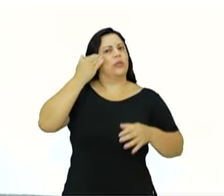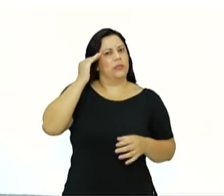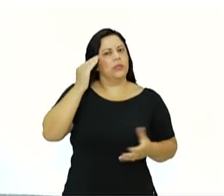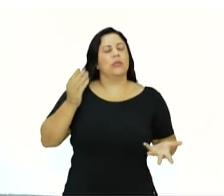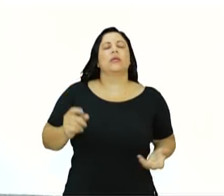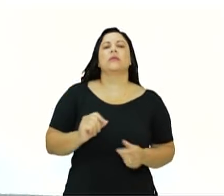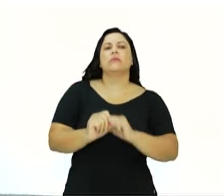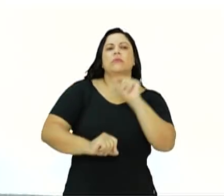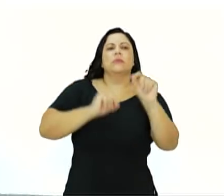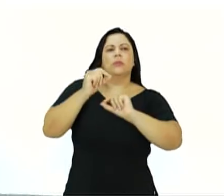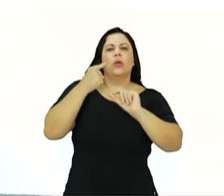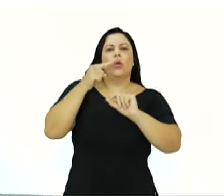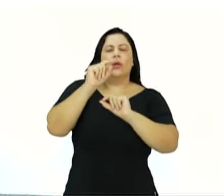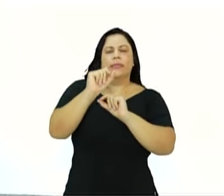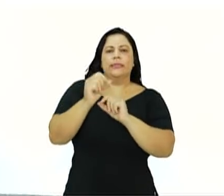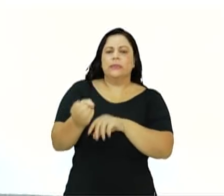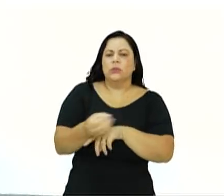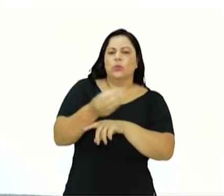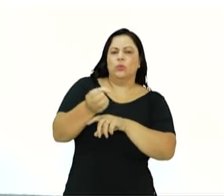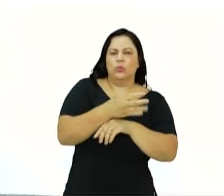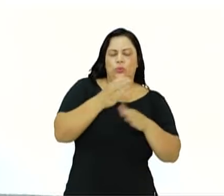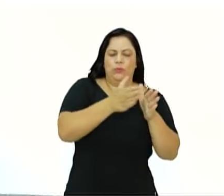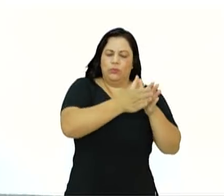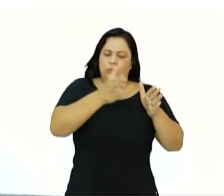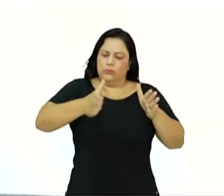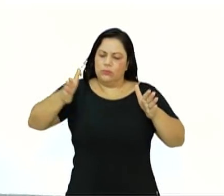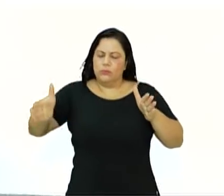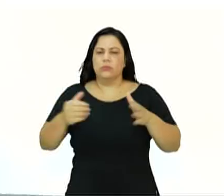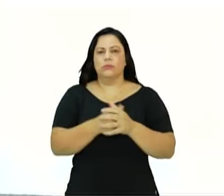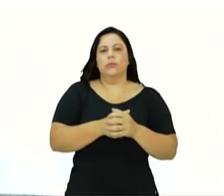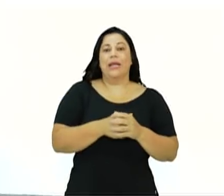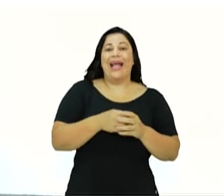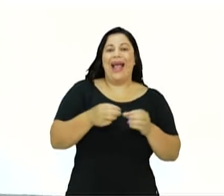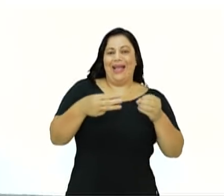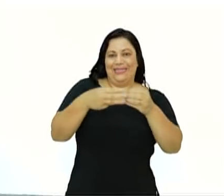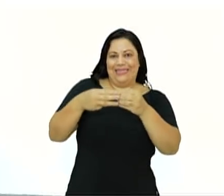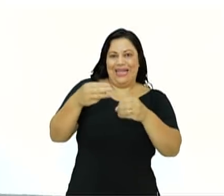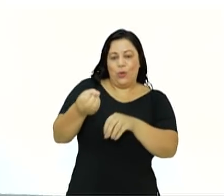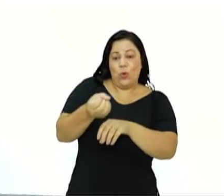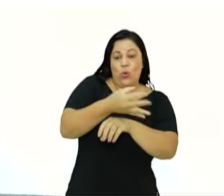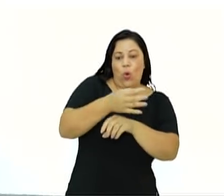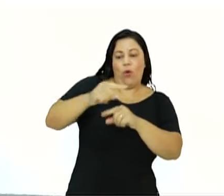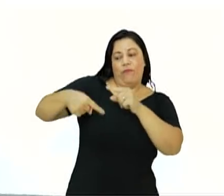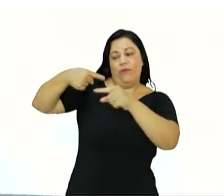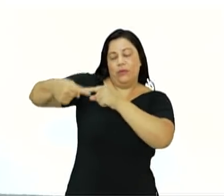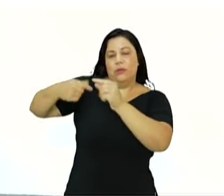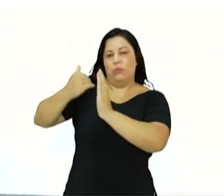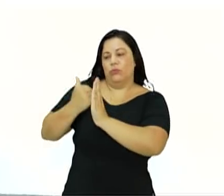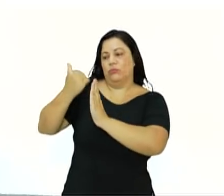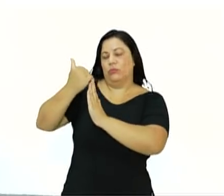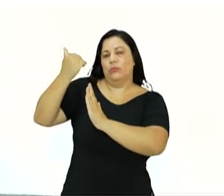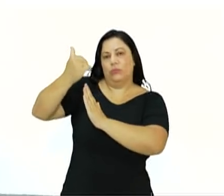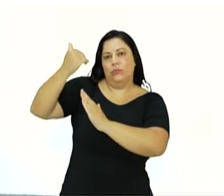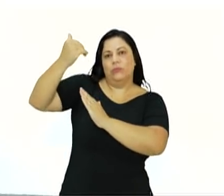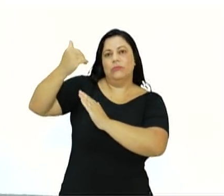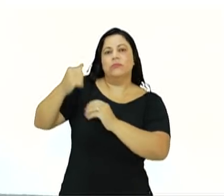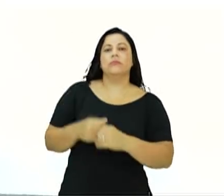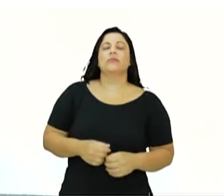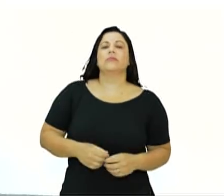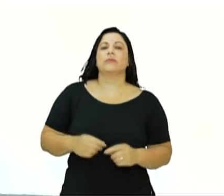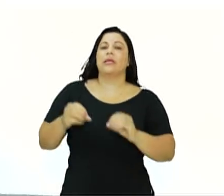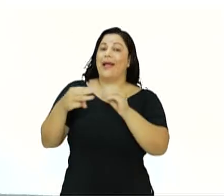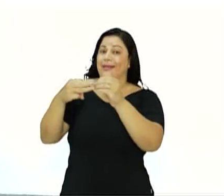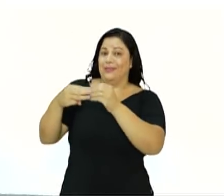os condroblastos, eles dão origem aos condrócitos. As células novas dão origem às células mais... as células jovens, né?